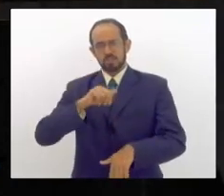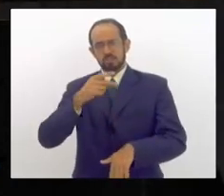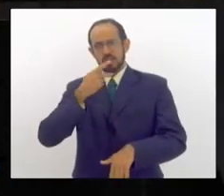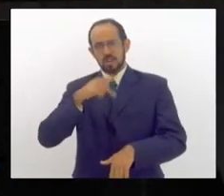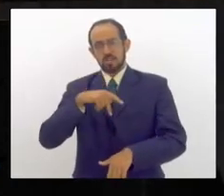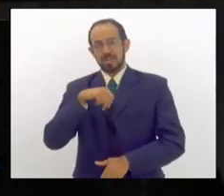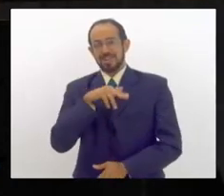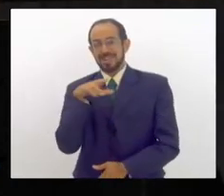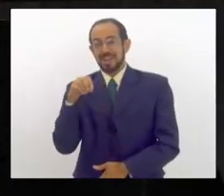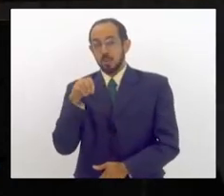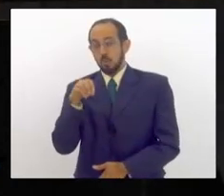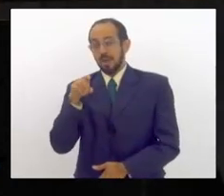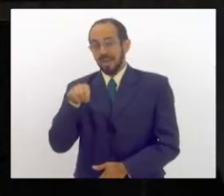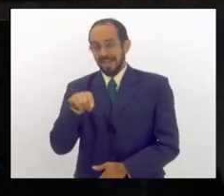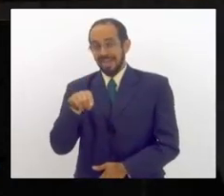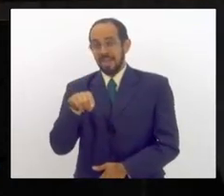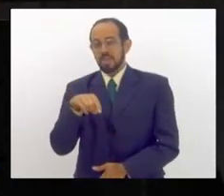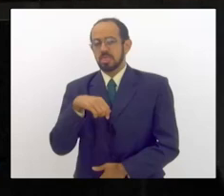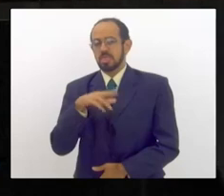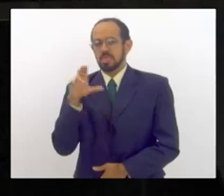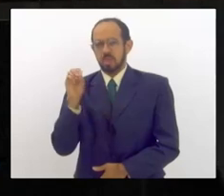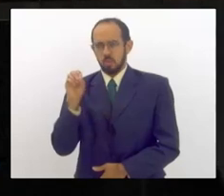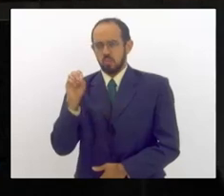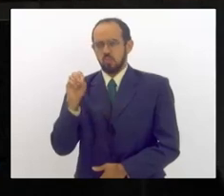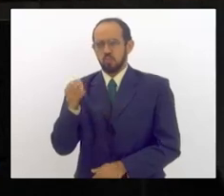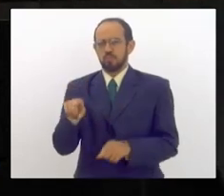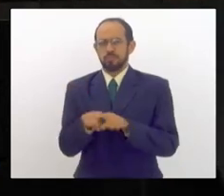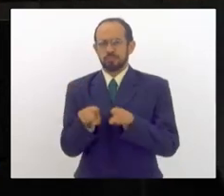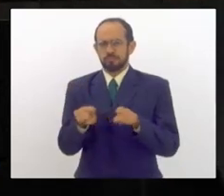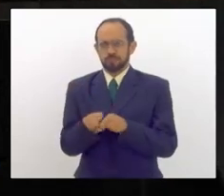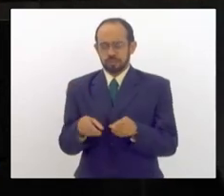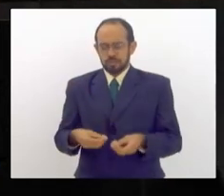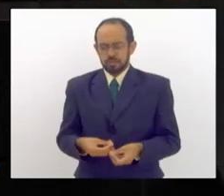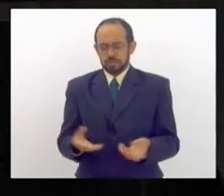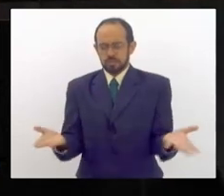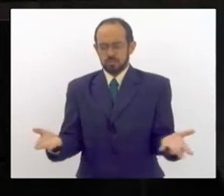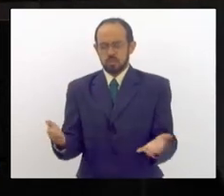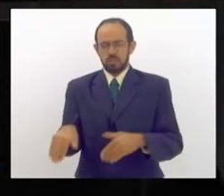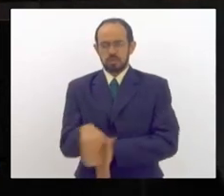Não, inclusive distribuindo nas ruas